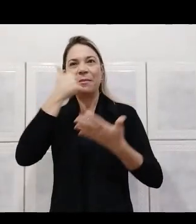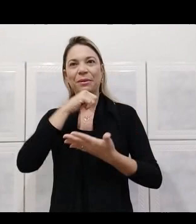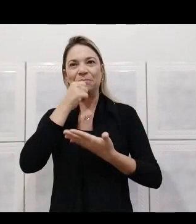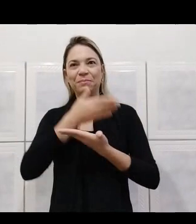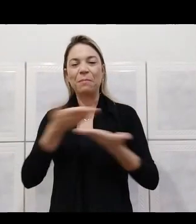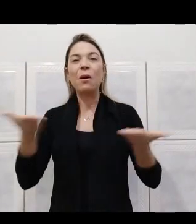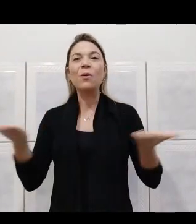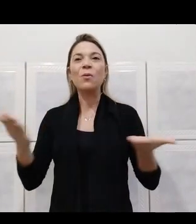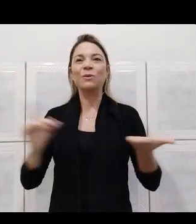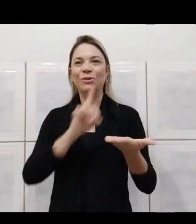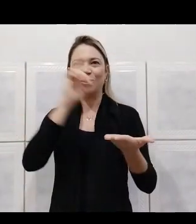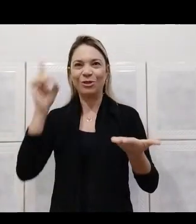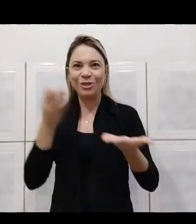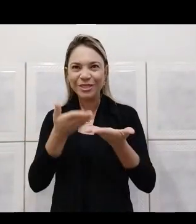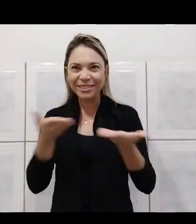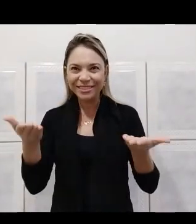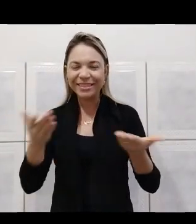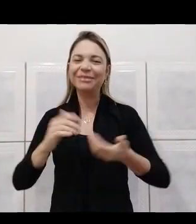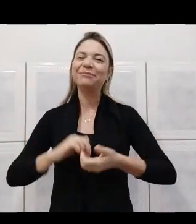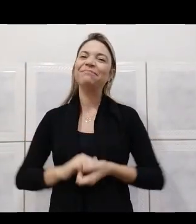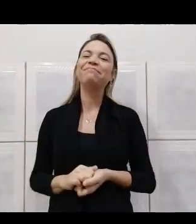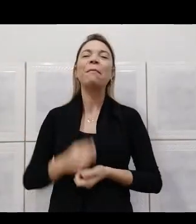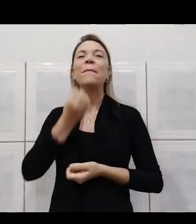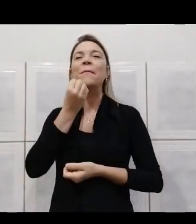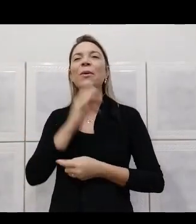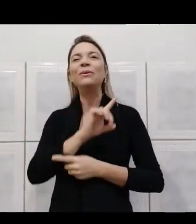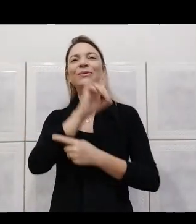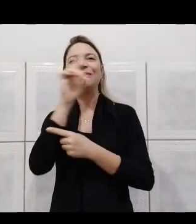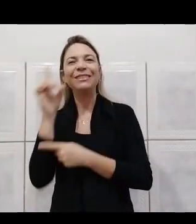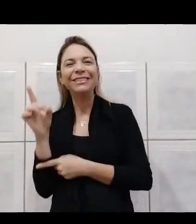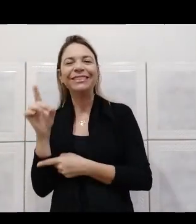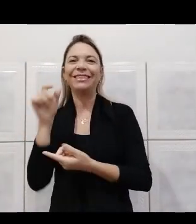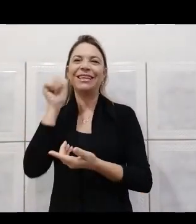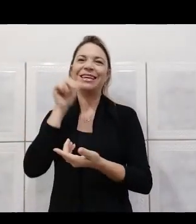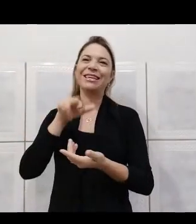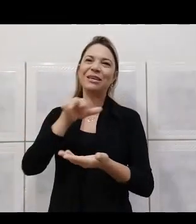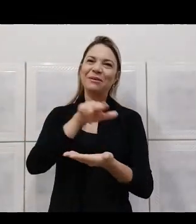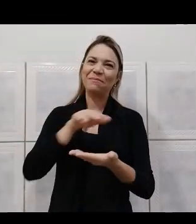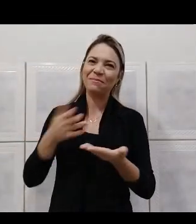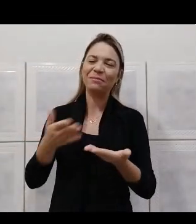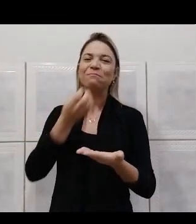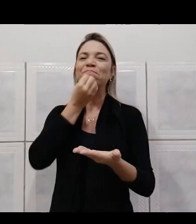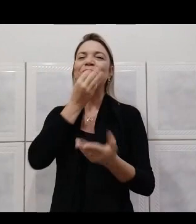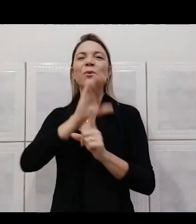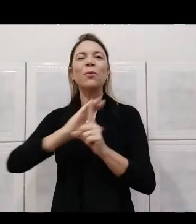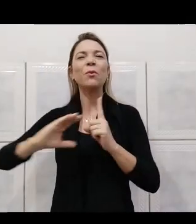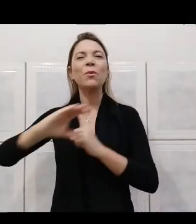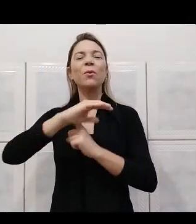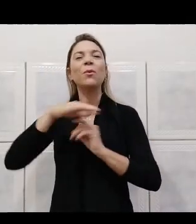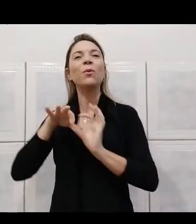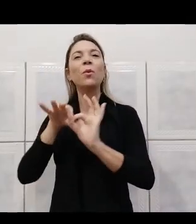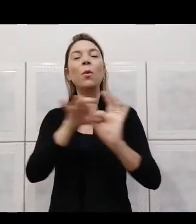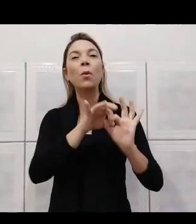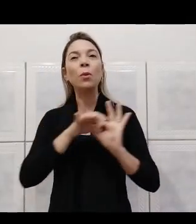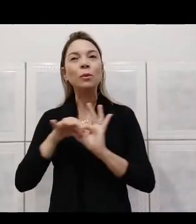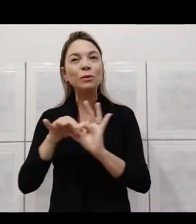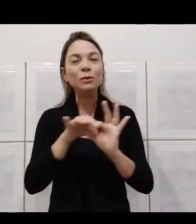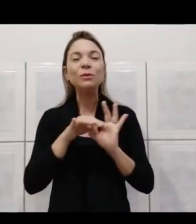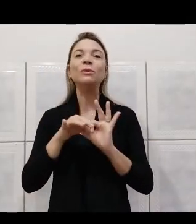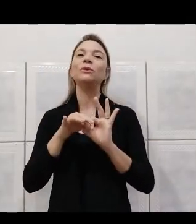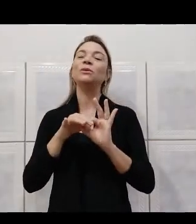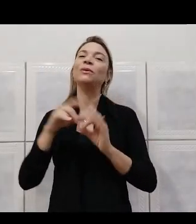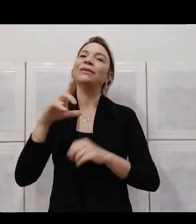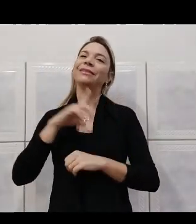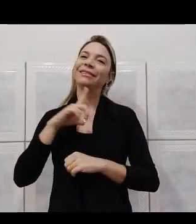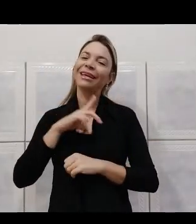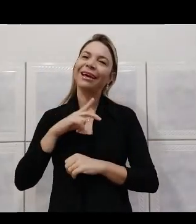Caríssimos irmãos, bom dia. Que bom podermos cultuar ao Senhor juntos através deste canal. Que bom